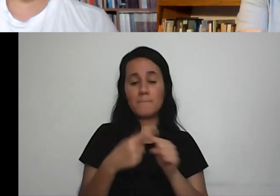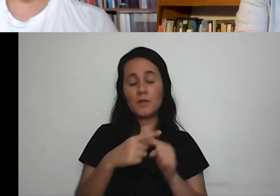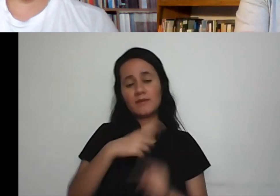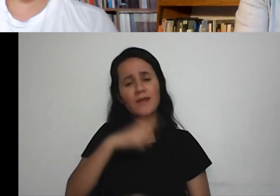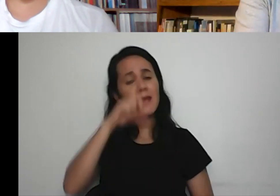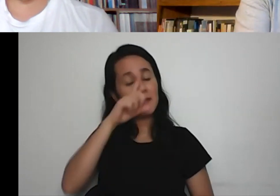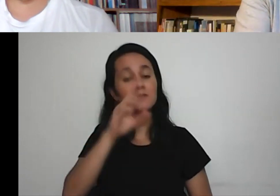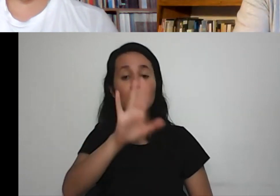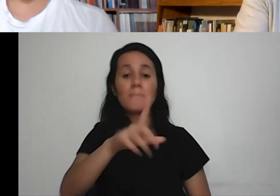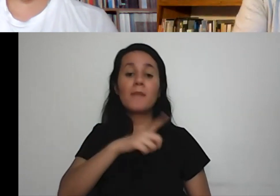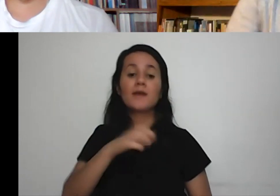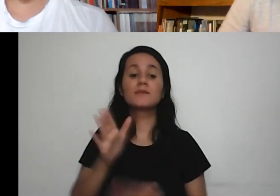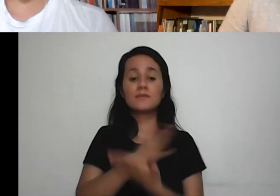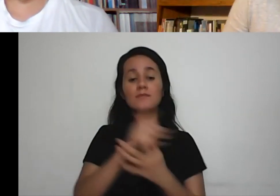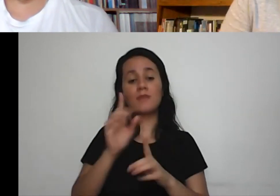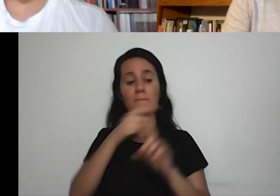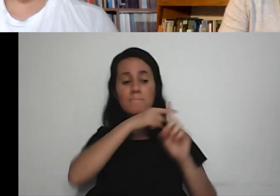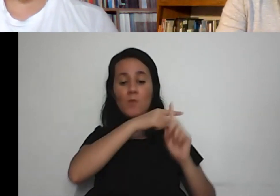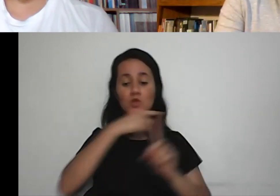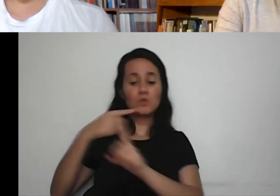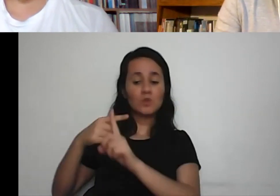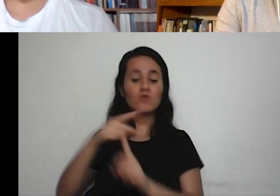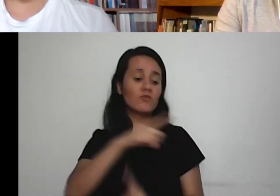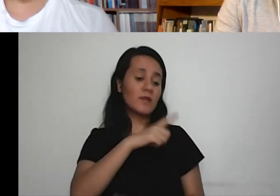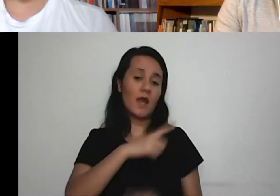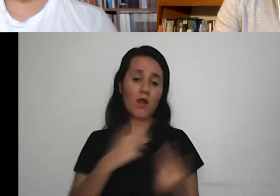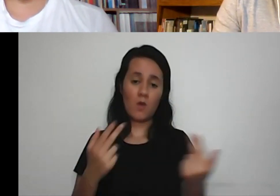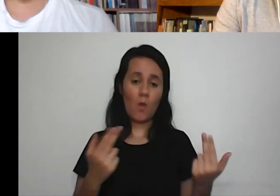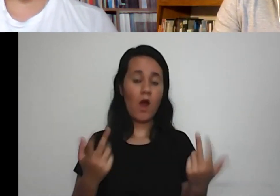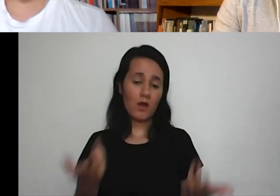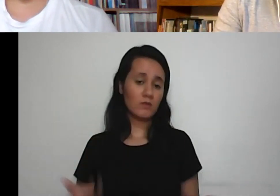mas tem os lados positivos todos que eles trazem, né?